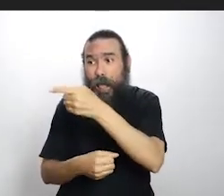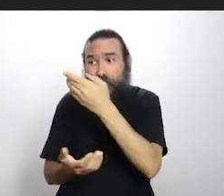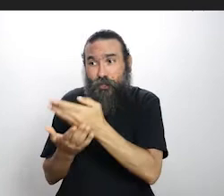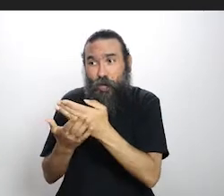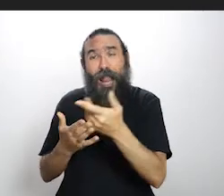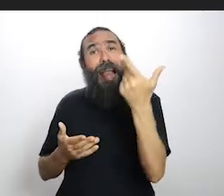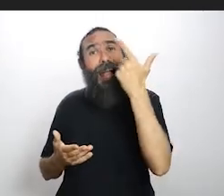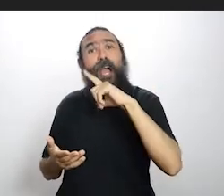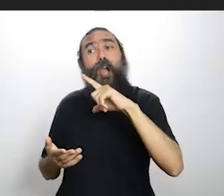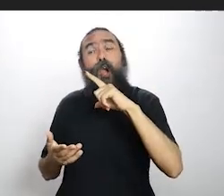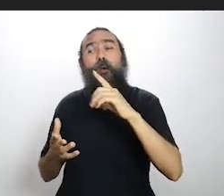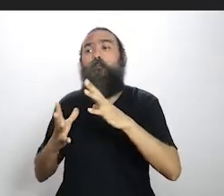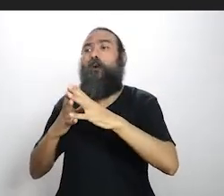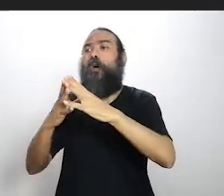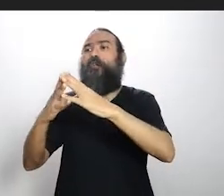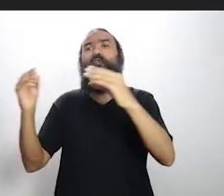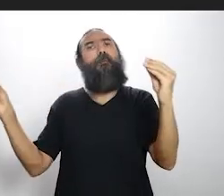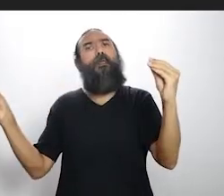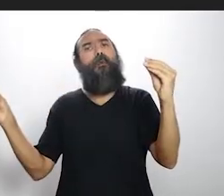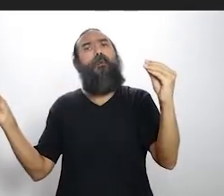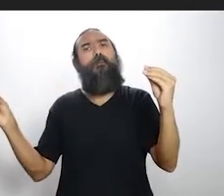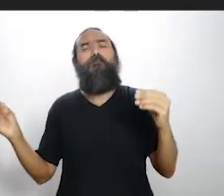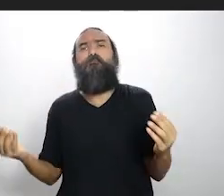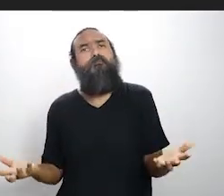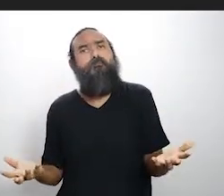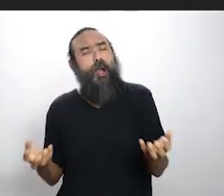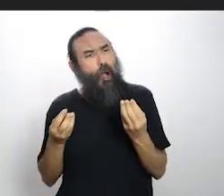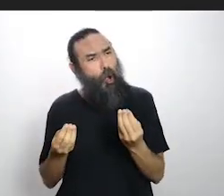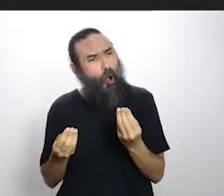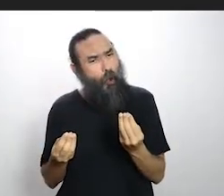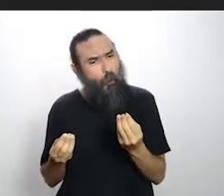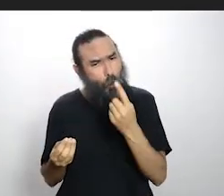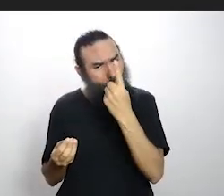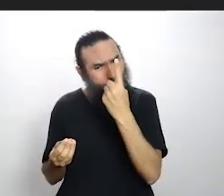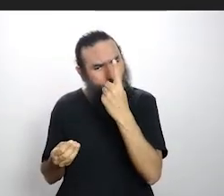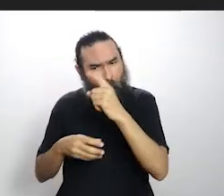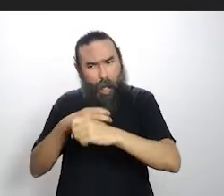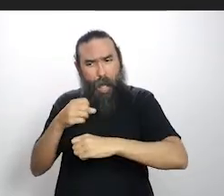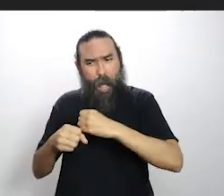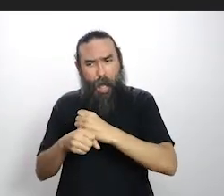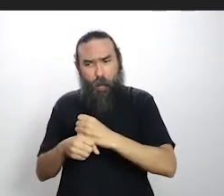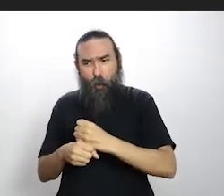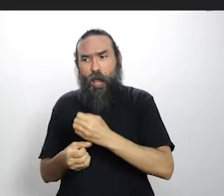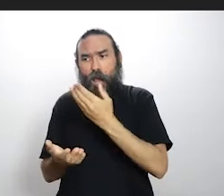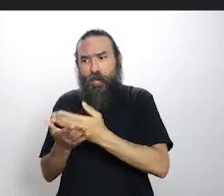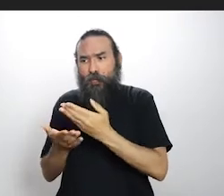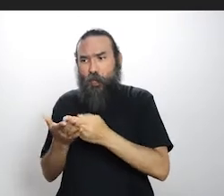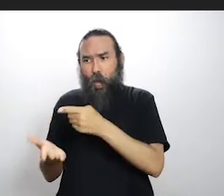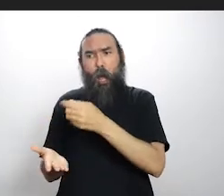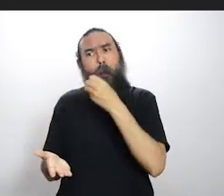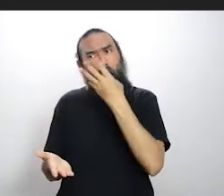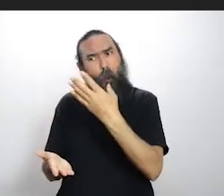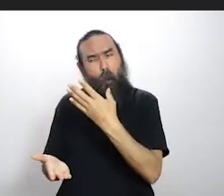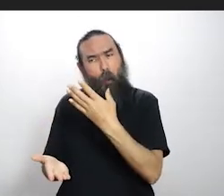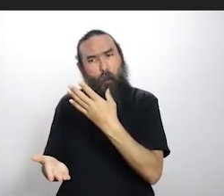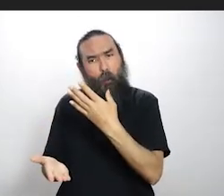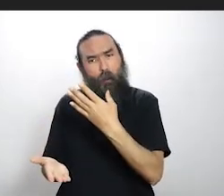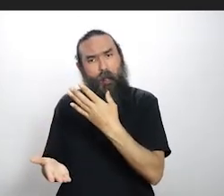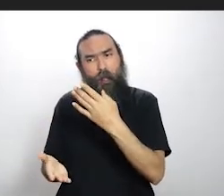consegue fazer um bom trabalho e no outro ano não? Depois foi se descobrir que, muitas vezes, aquela política ou aquela